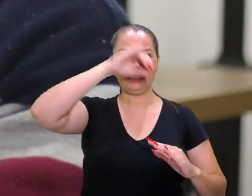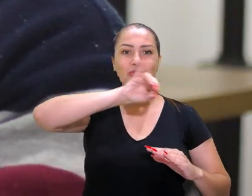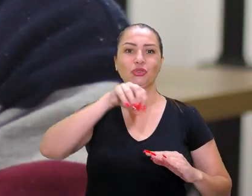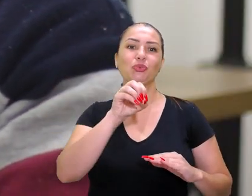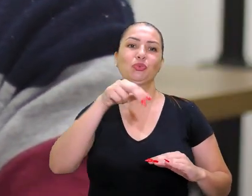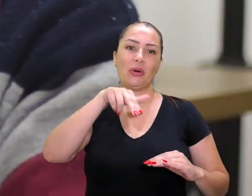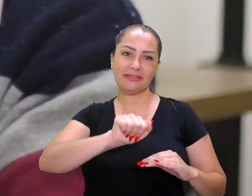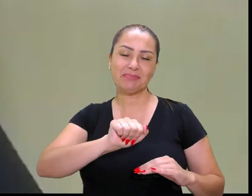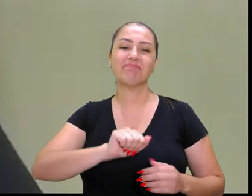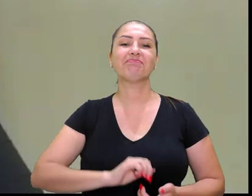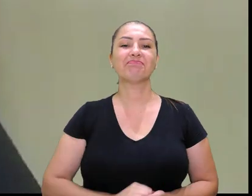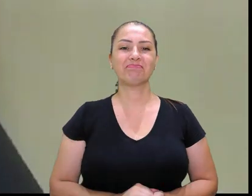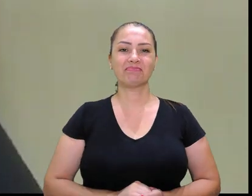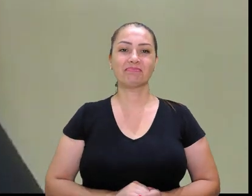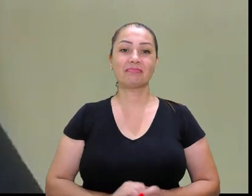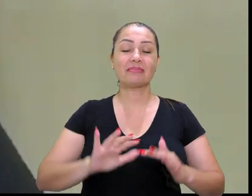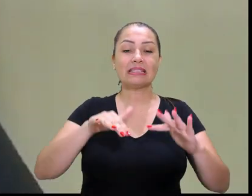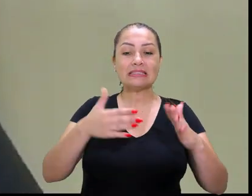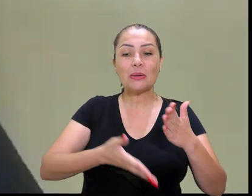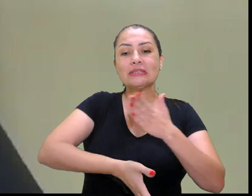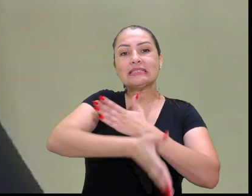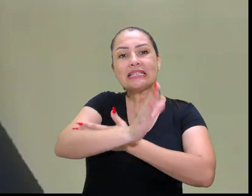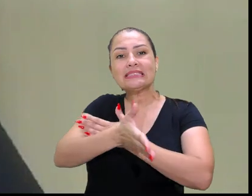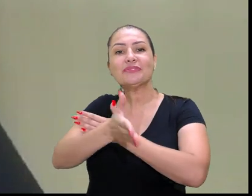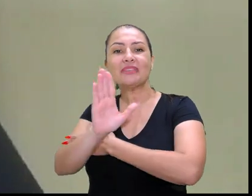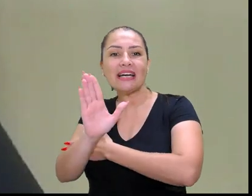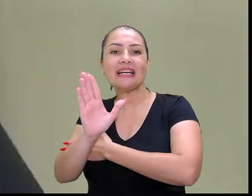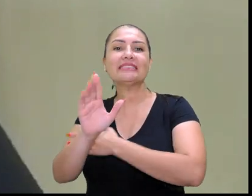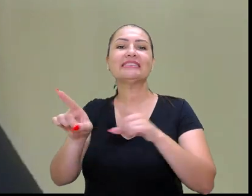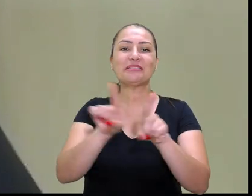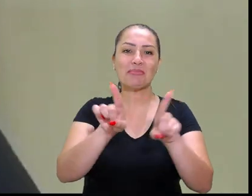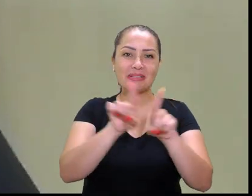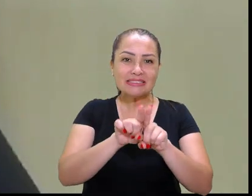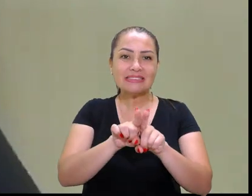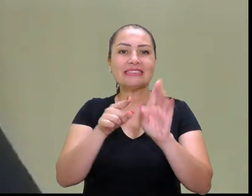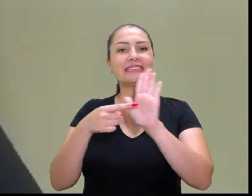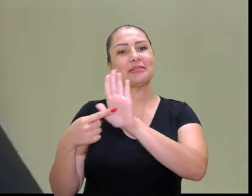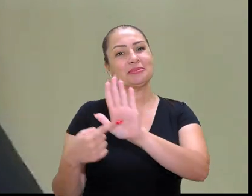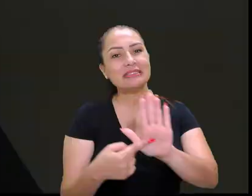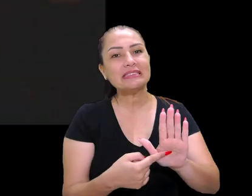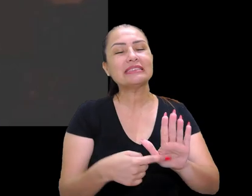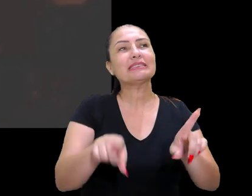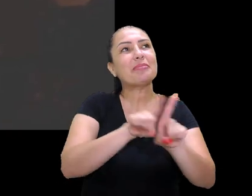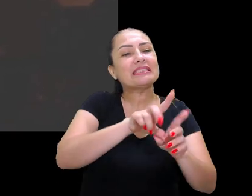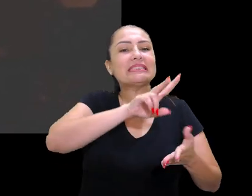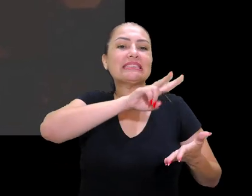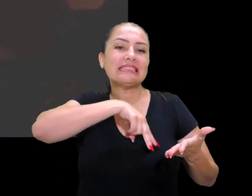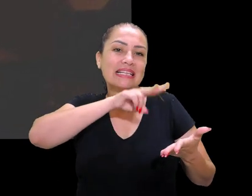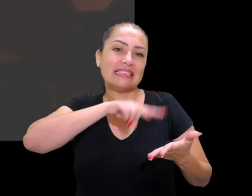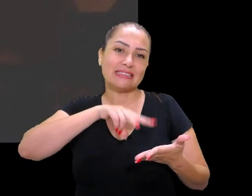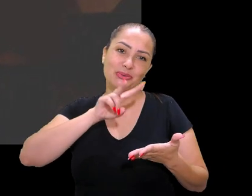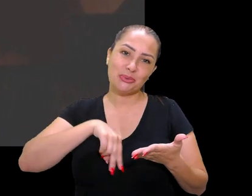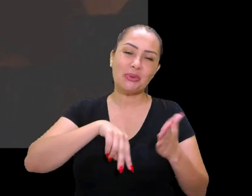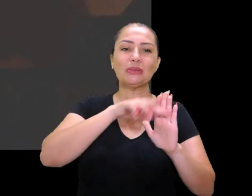Ângeles. Isso. Das viagens, das peças que nós fazíamos, das leituras,